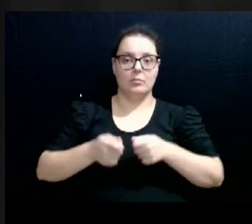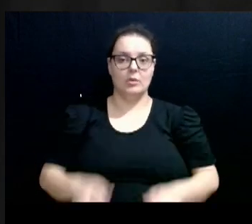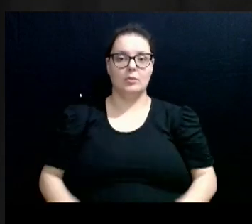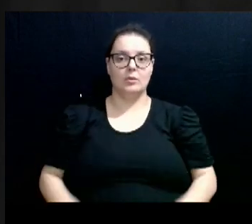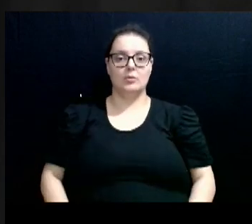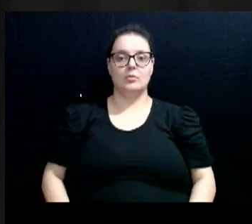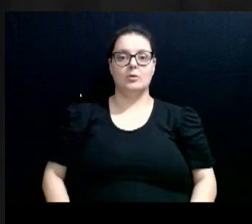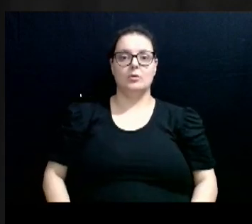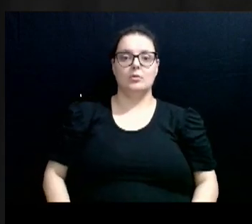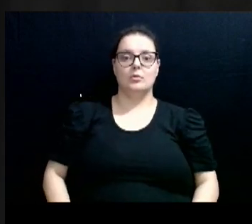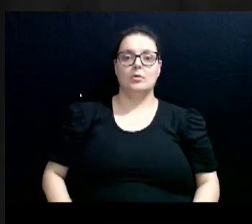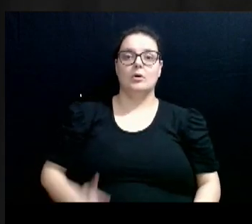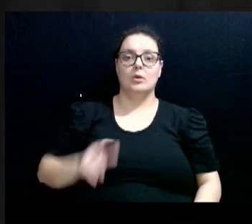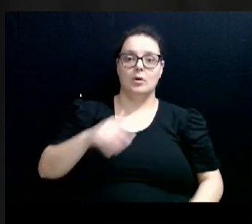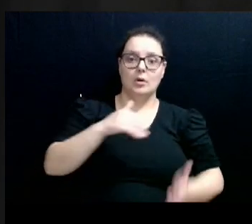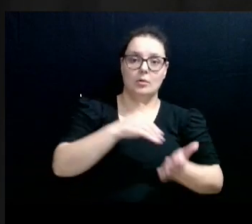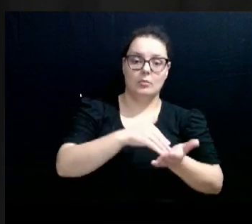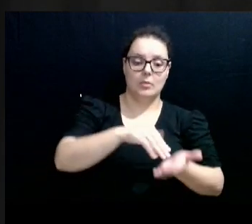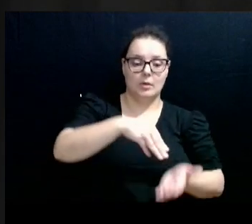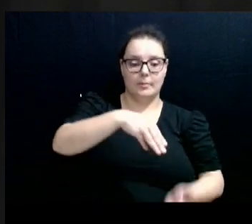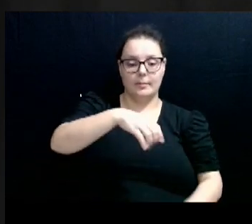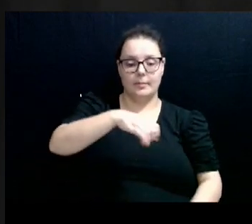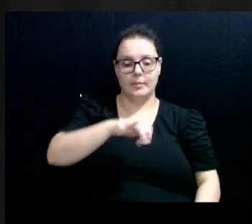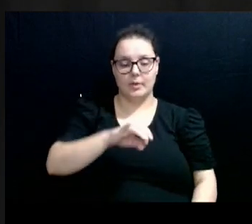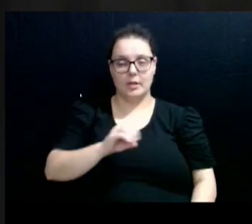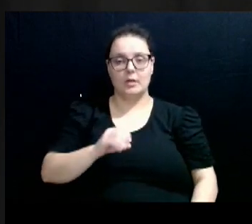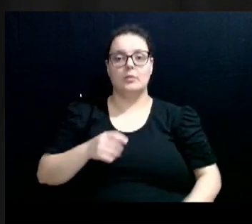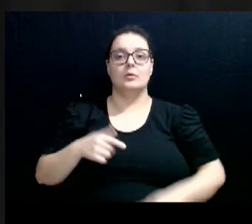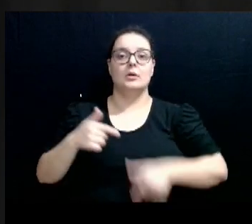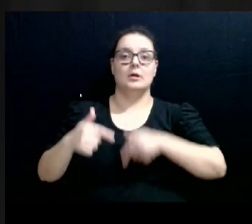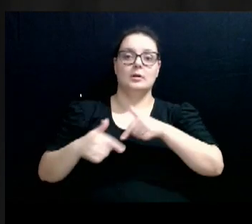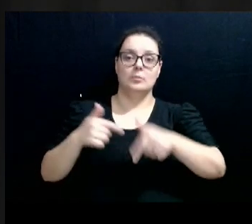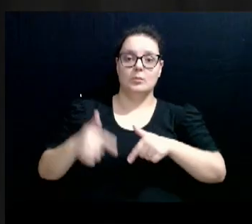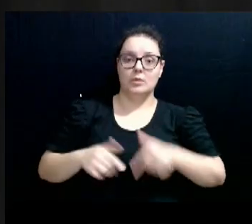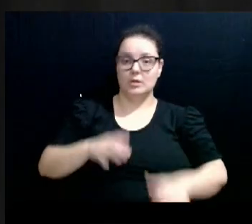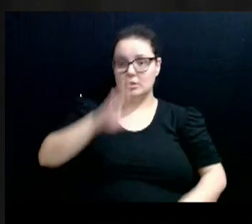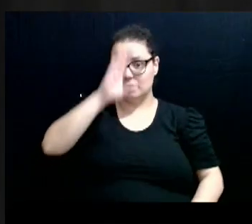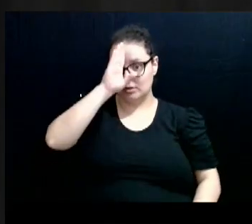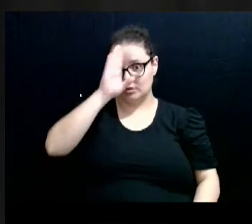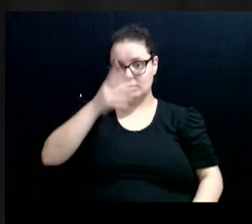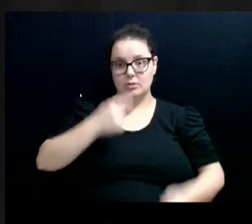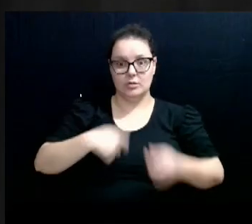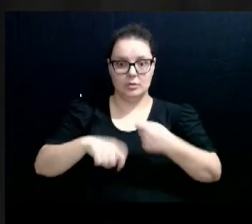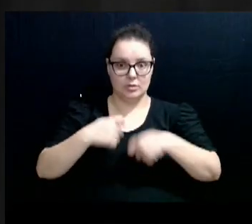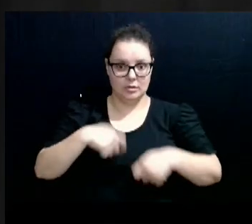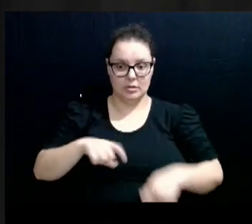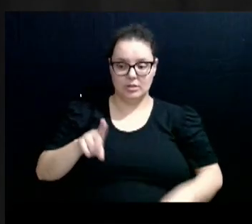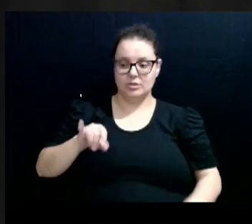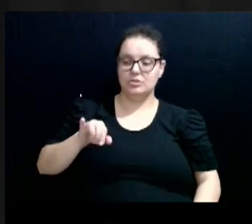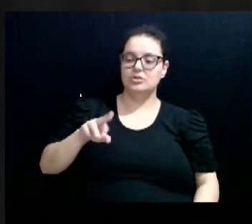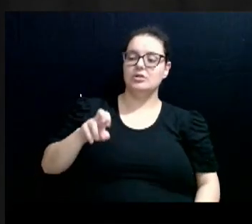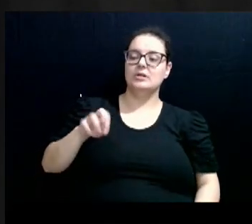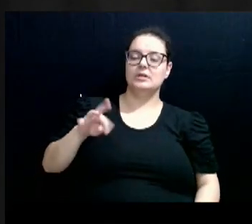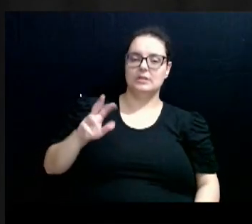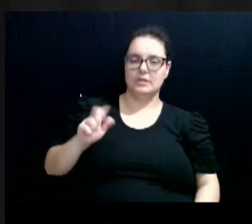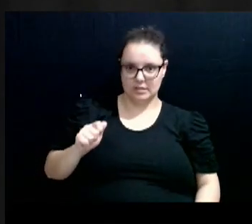pasta meio e trabalha diretamente com a administração direta. Então, todas